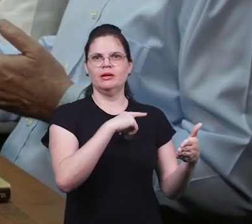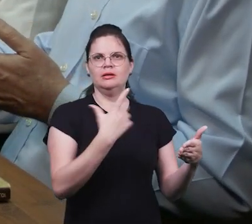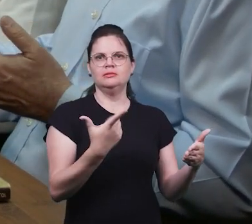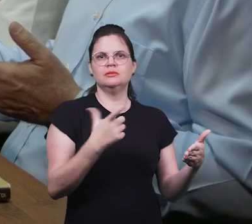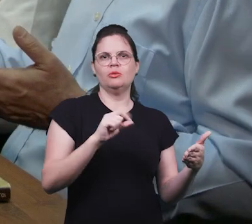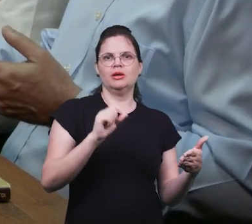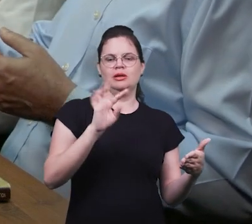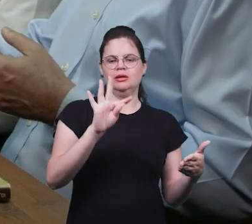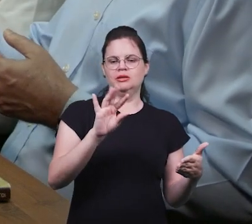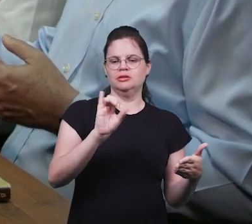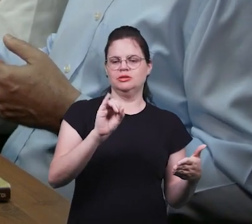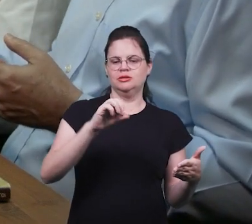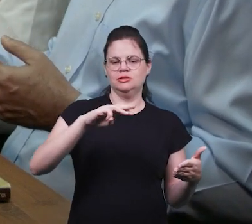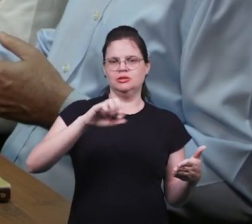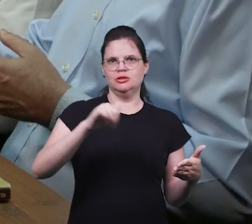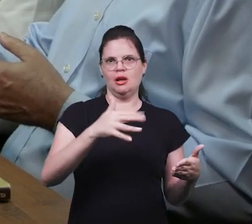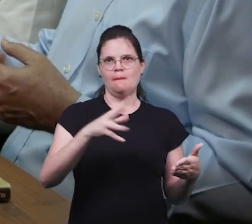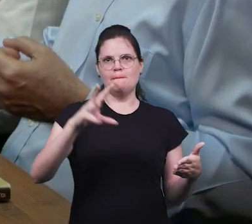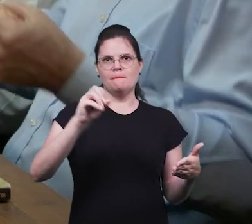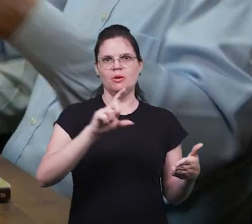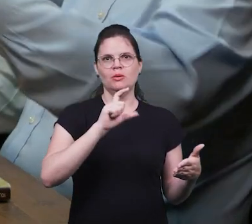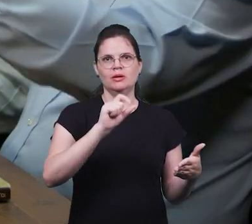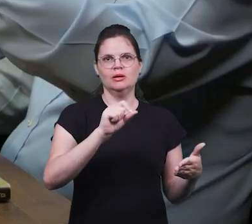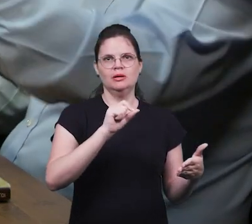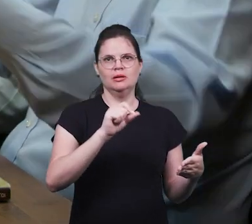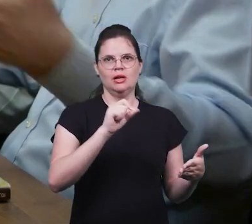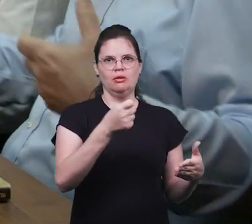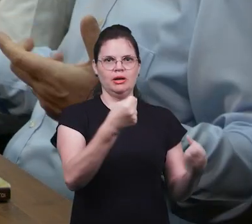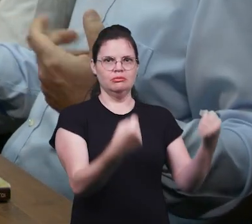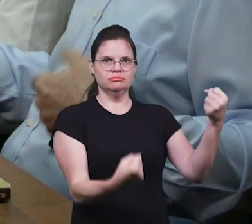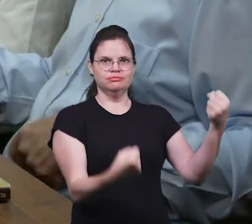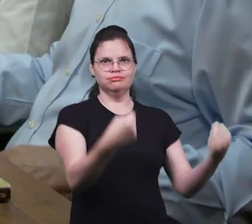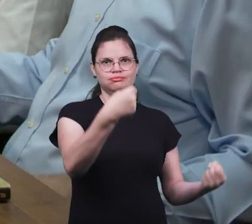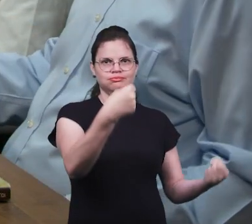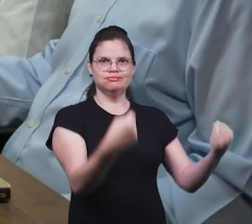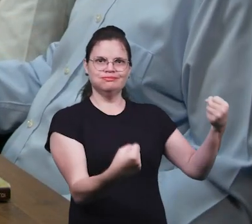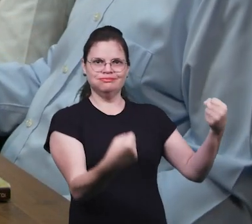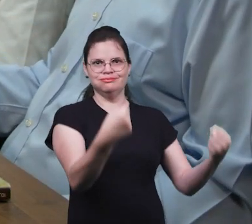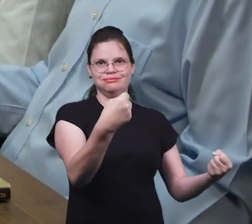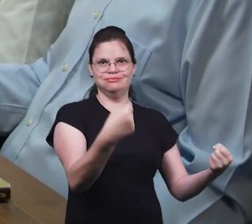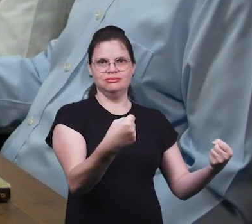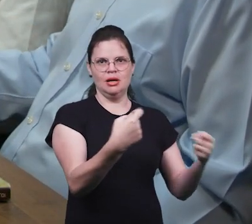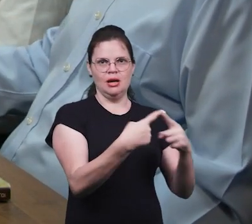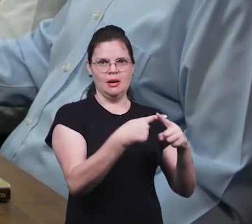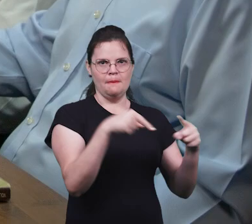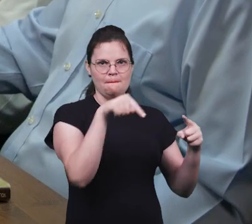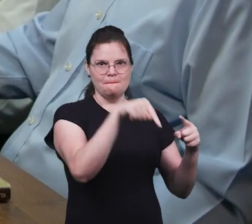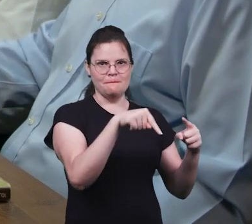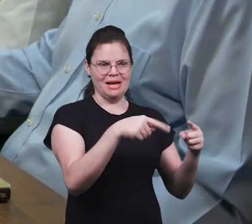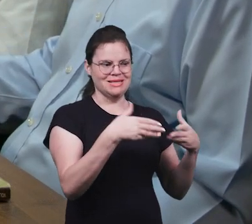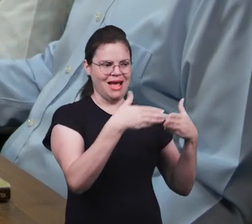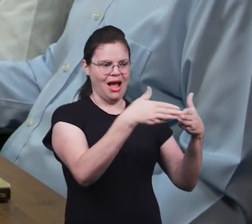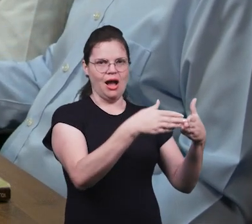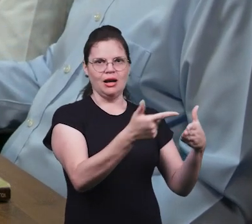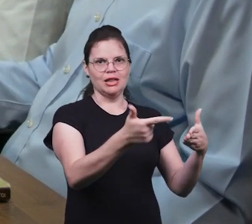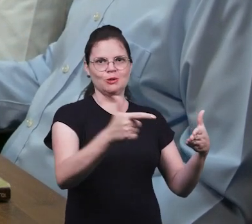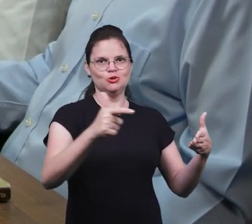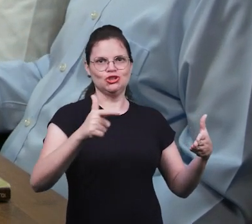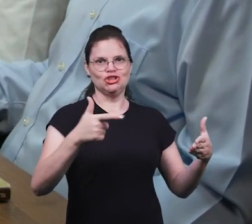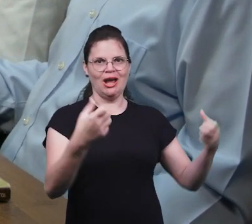né? Chamado timão, que é o leme, que é o timão, ou o leme. Mas a arca não tem nem menção